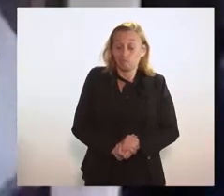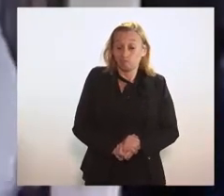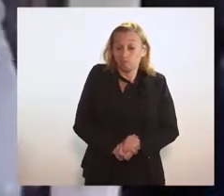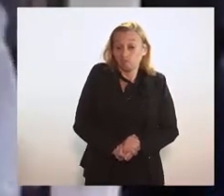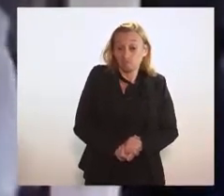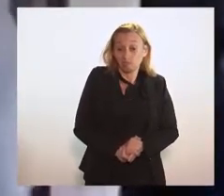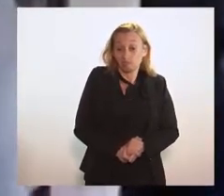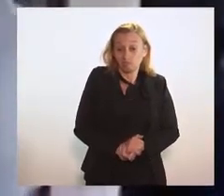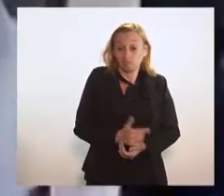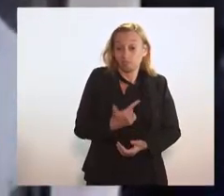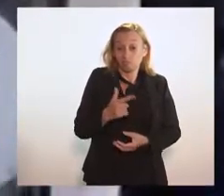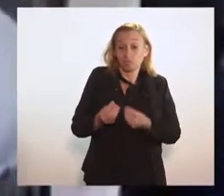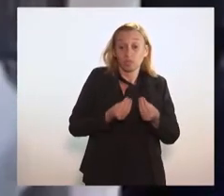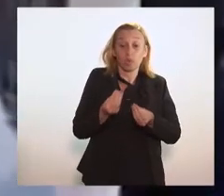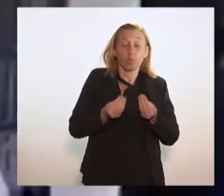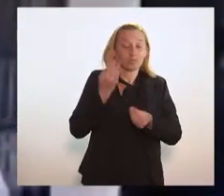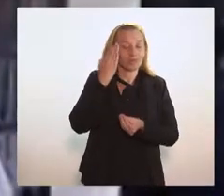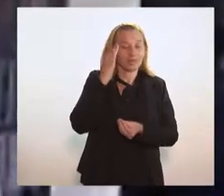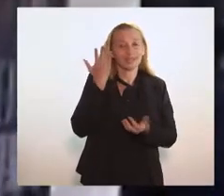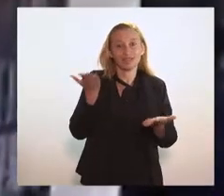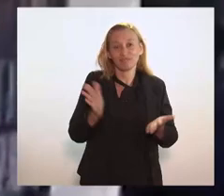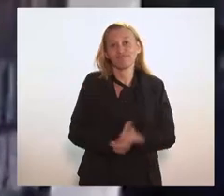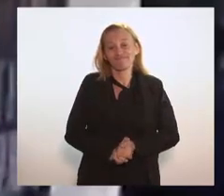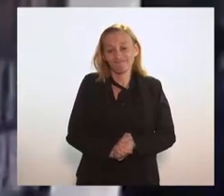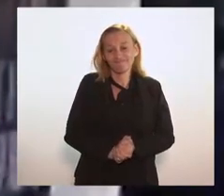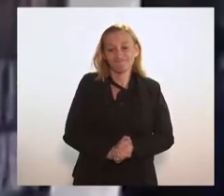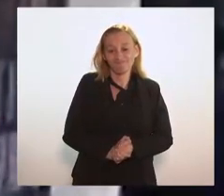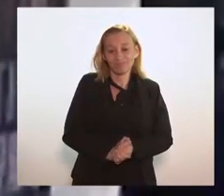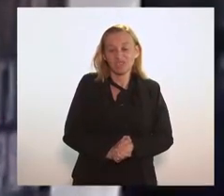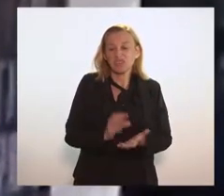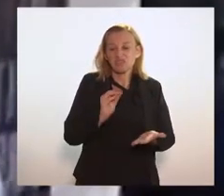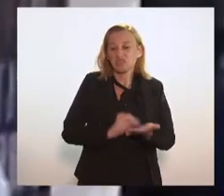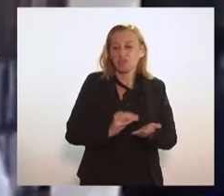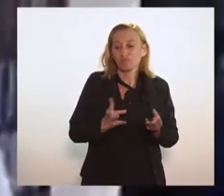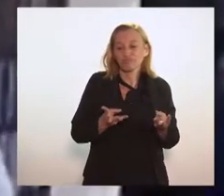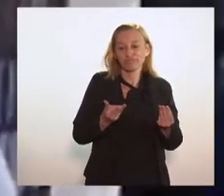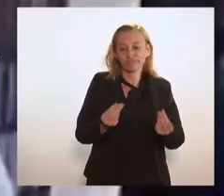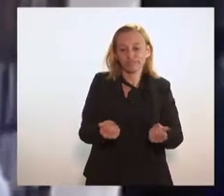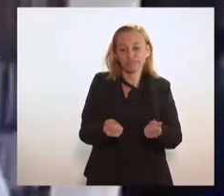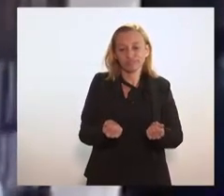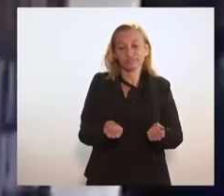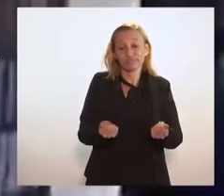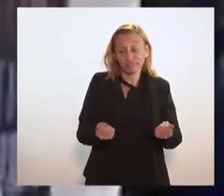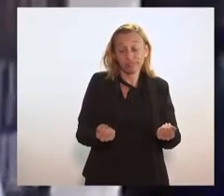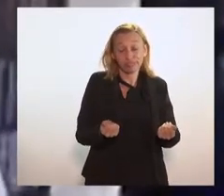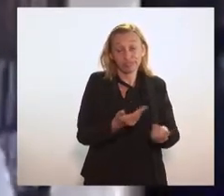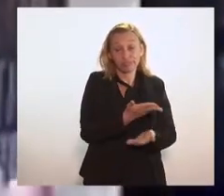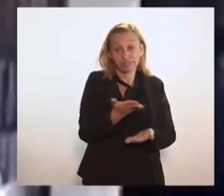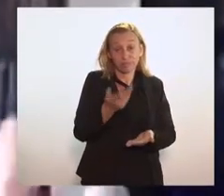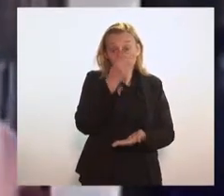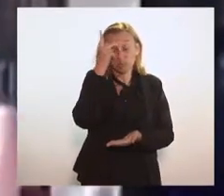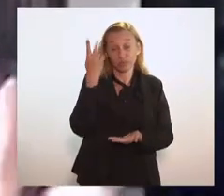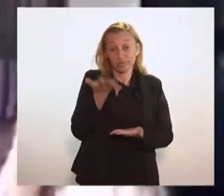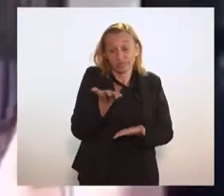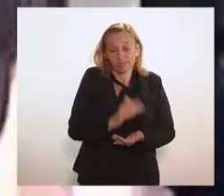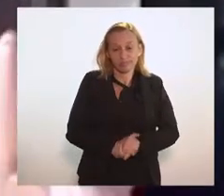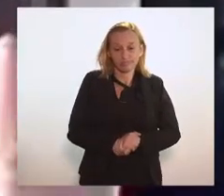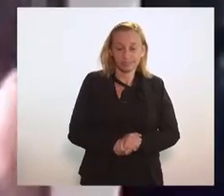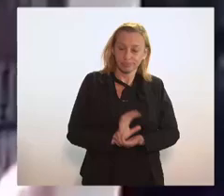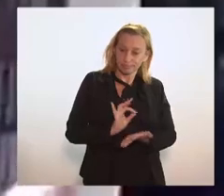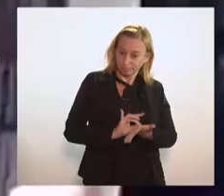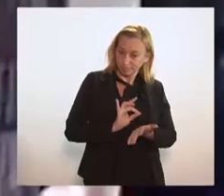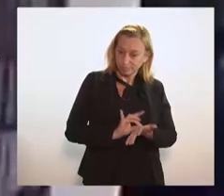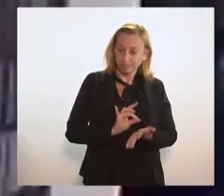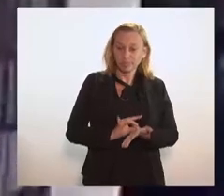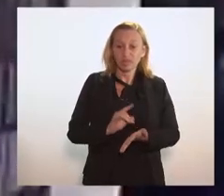irracional, incompreensível, o grau de insensibilidade existente nessas pessoas. Então, realmente,